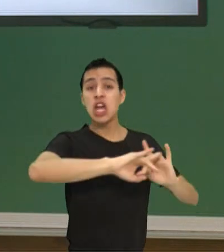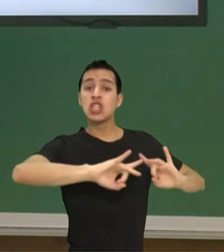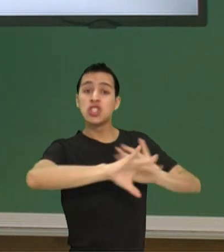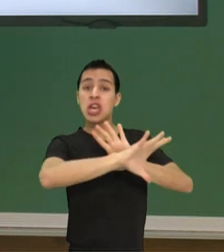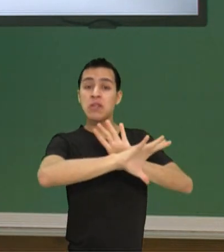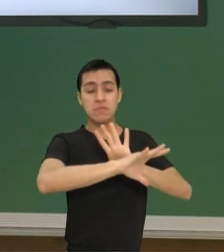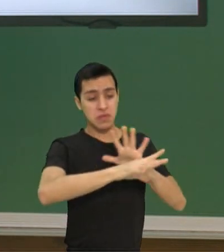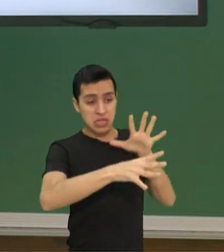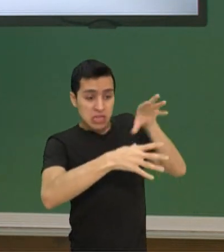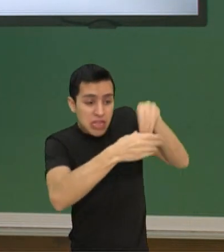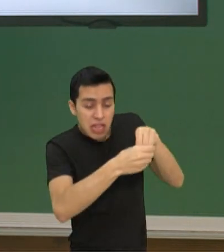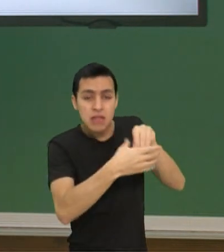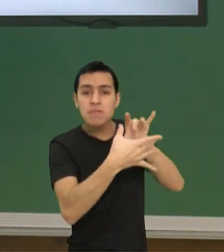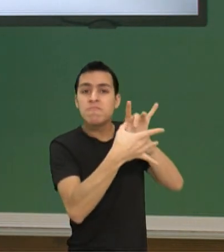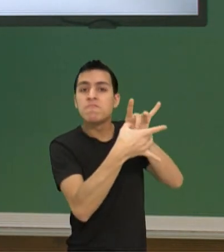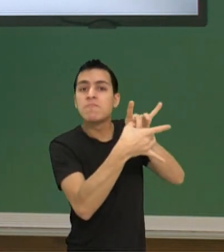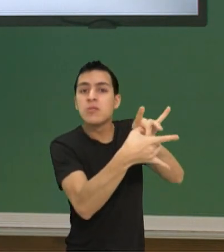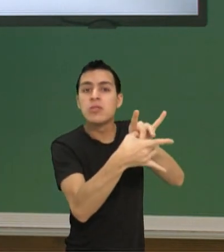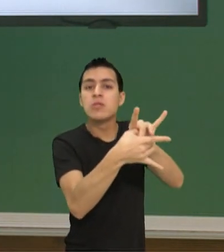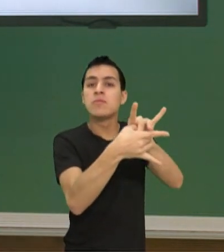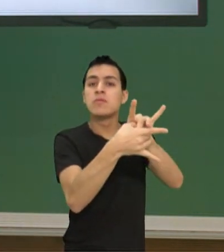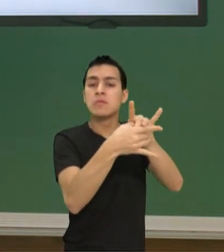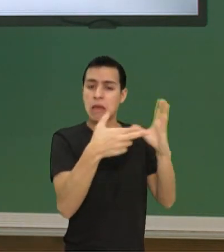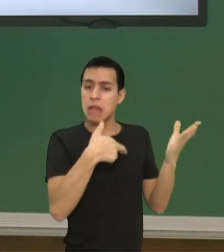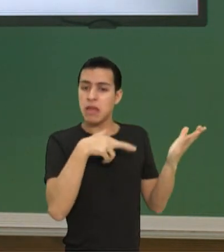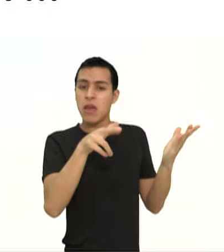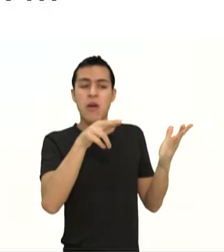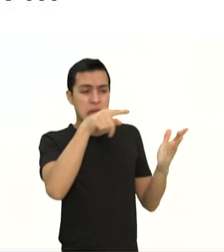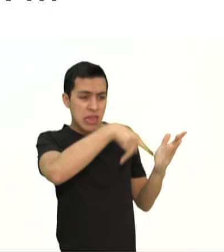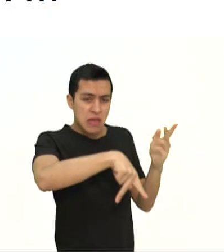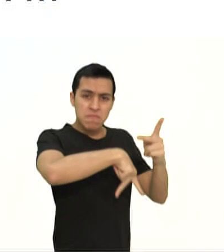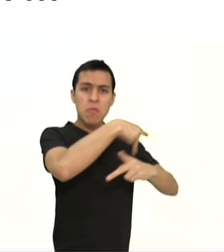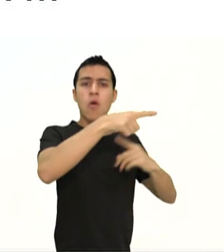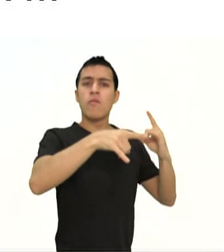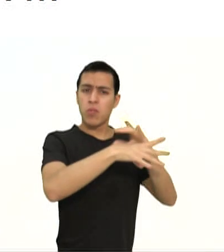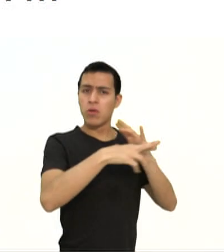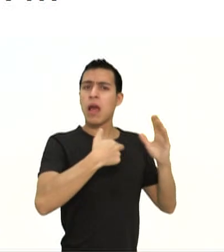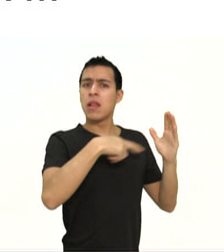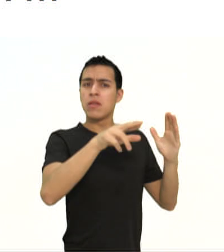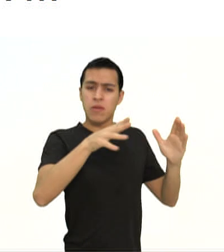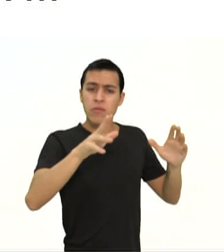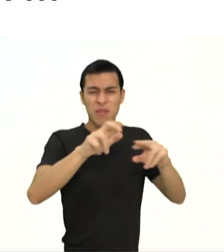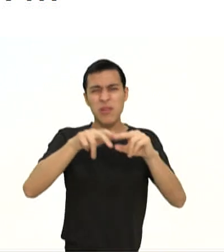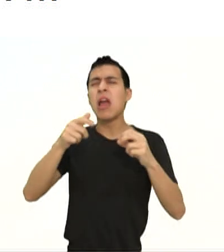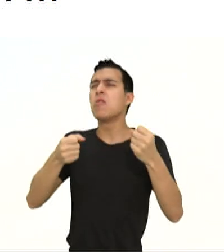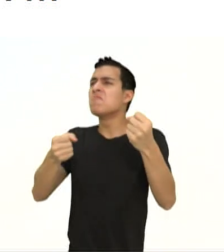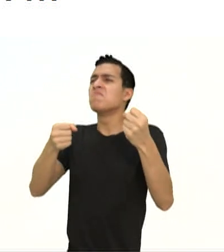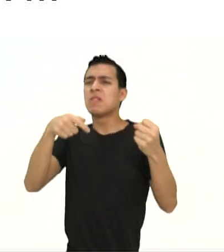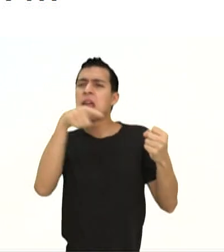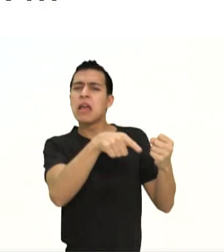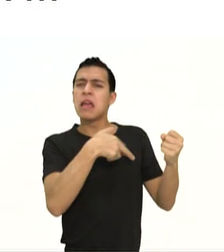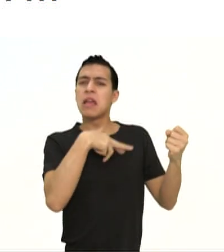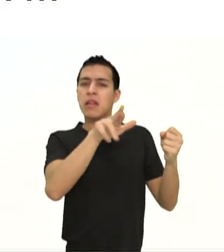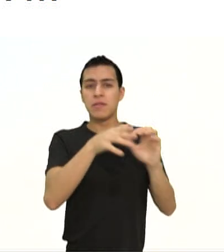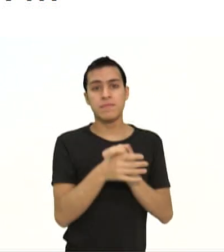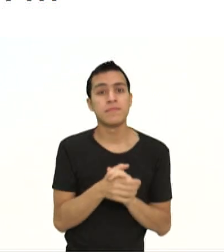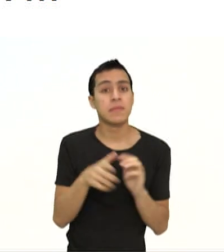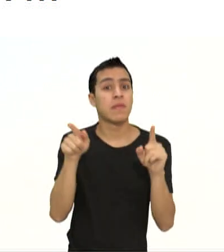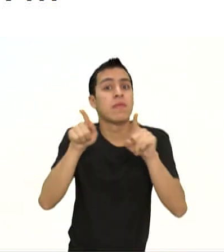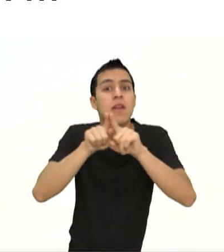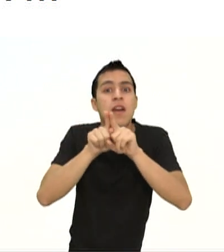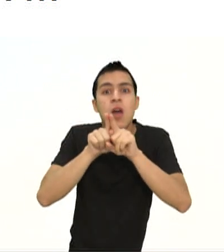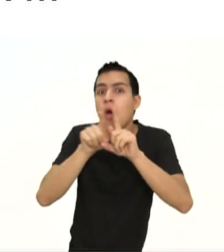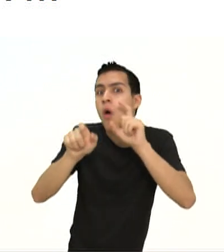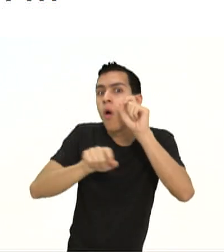ali dentro do cristianismo. Então ele exalta a religiosidade daquela população. Outra questão, morte ao mau governo.